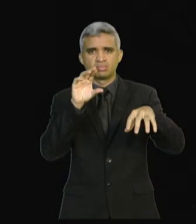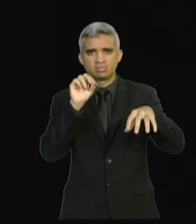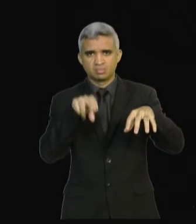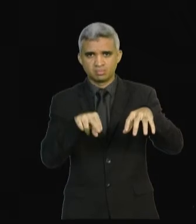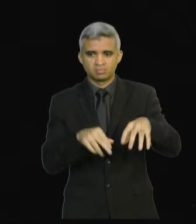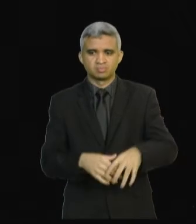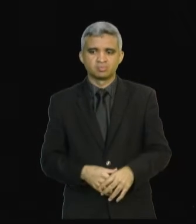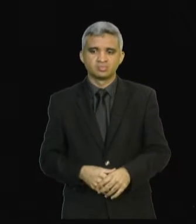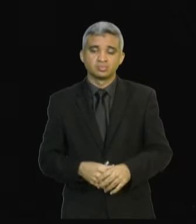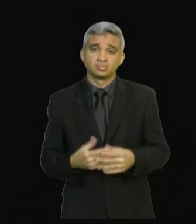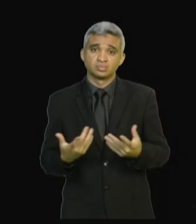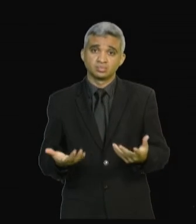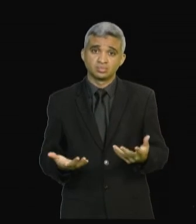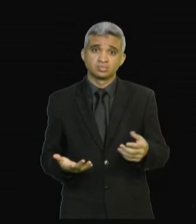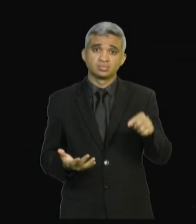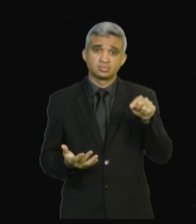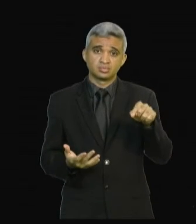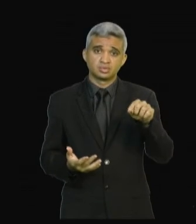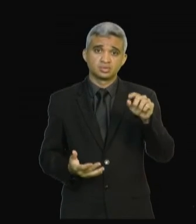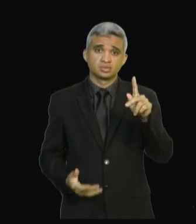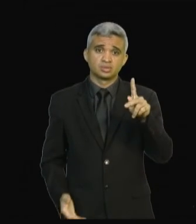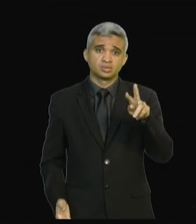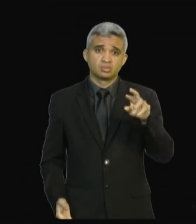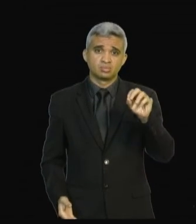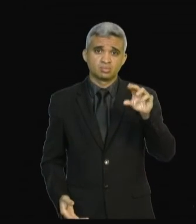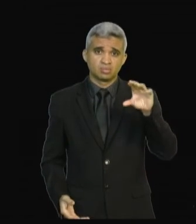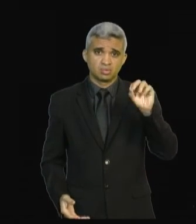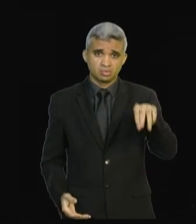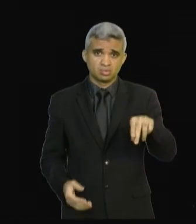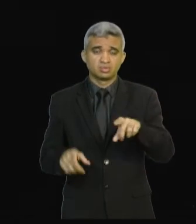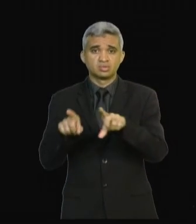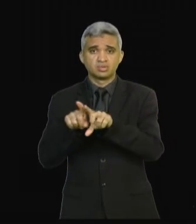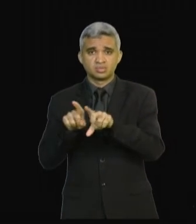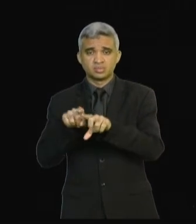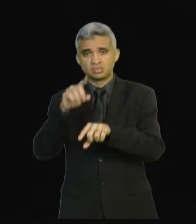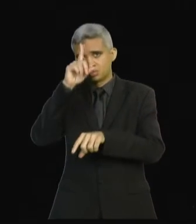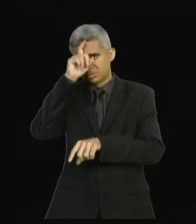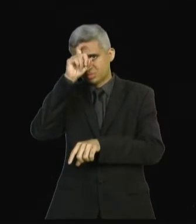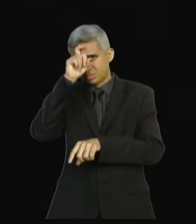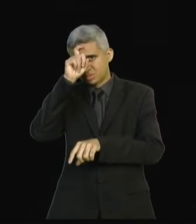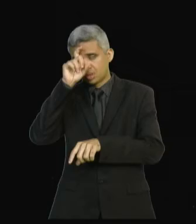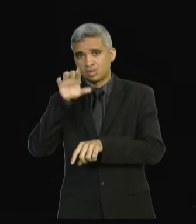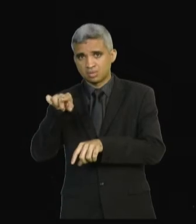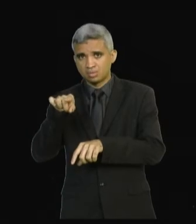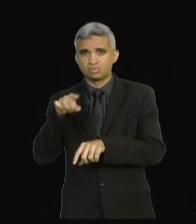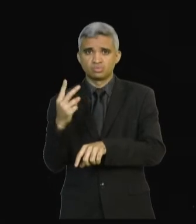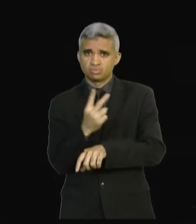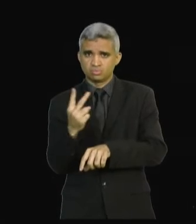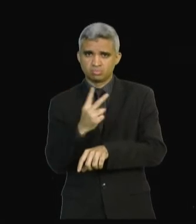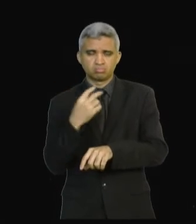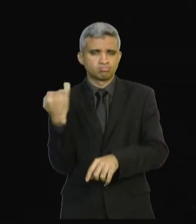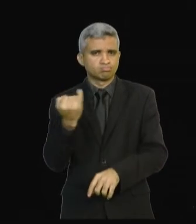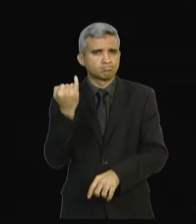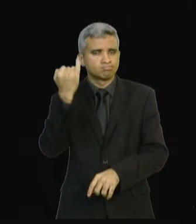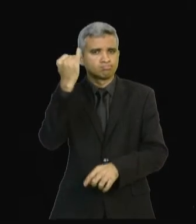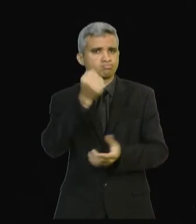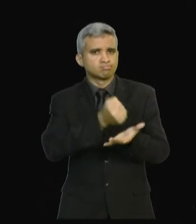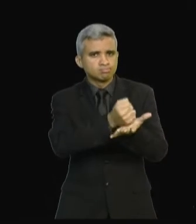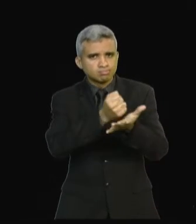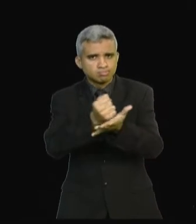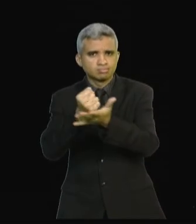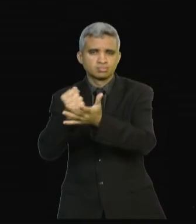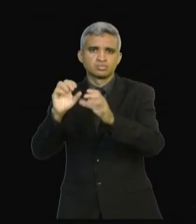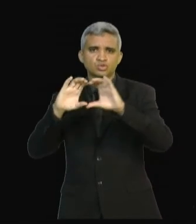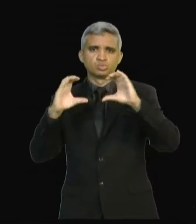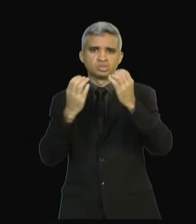necessidade. Então, tanto o PROCON como o Hospital Regional são instrumentos valiosos, poderosos, de dar resposta àquela comunidade. E não volto